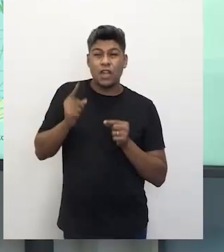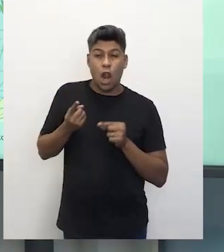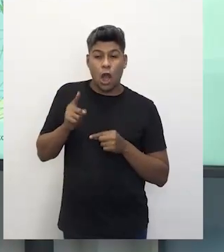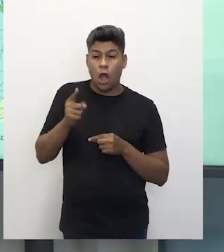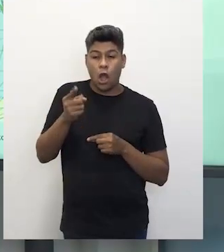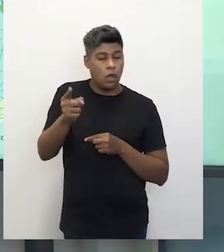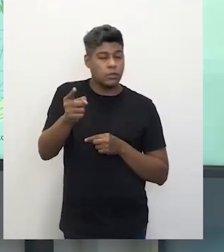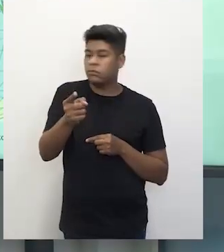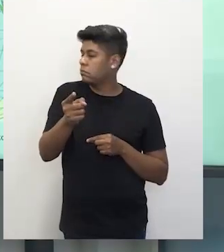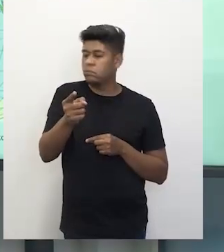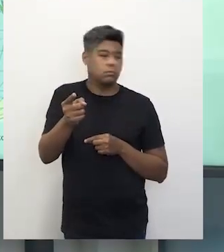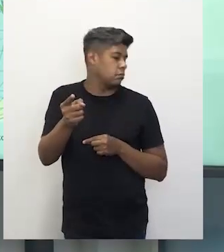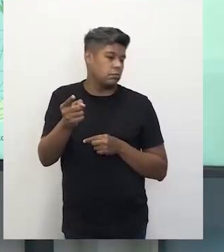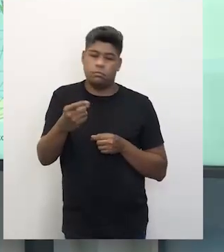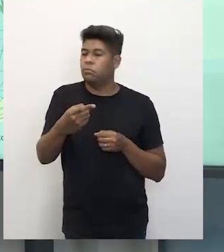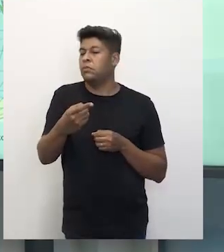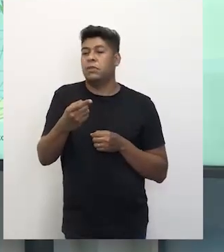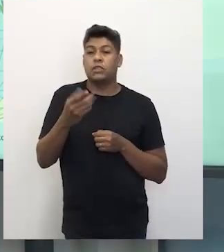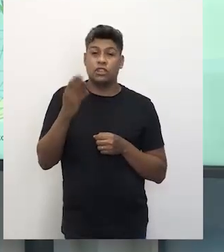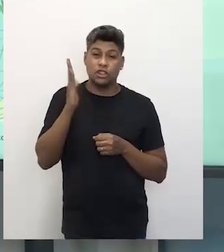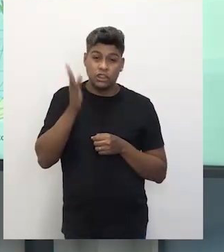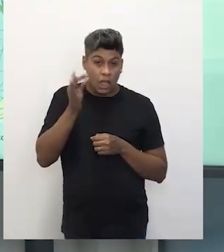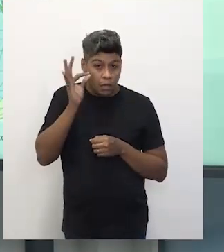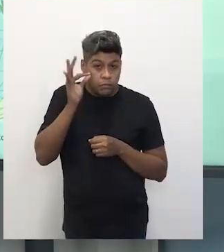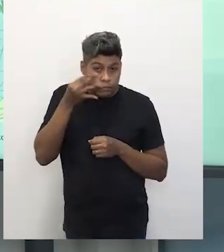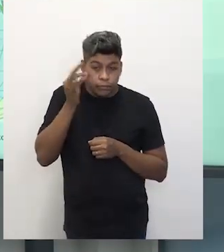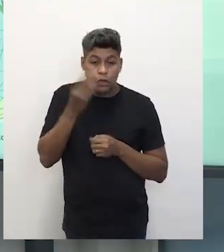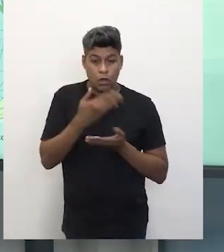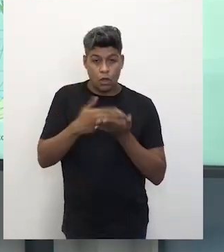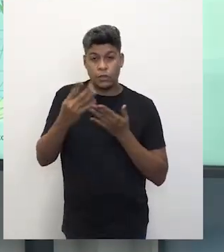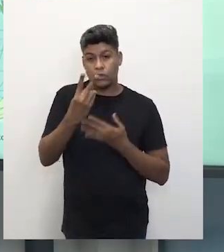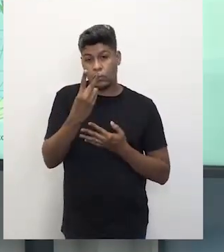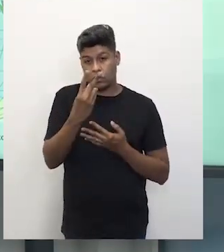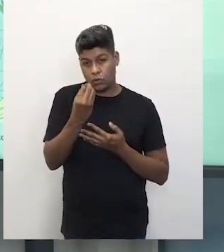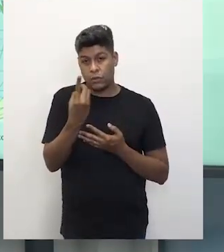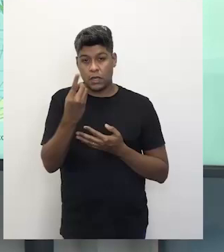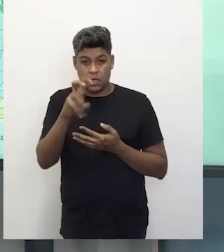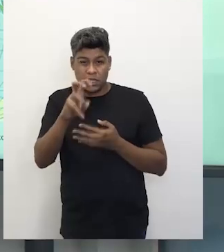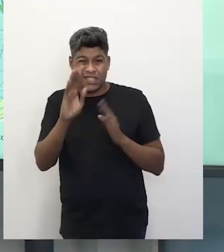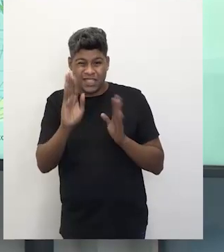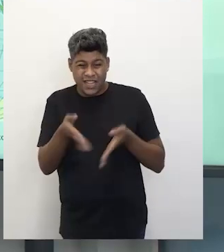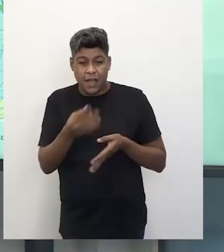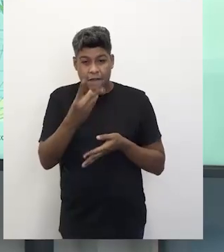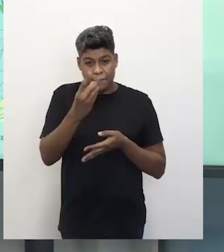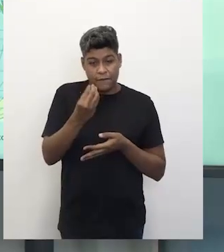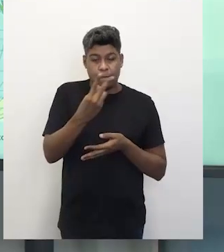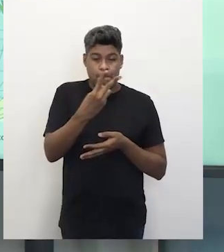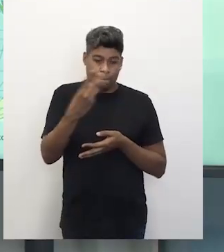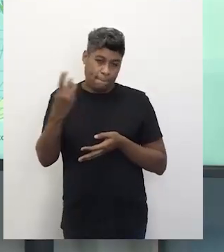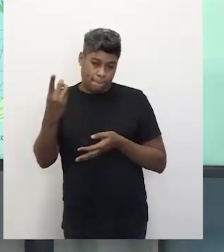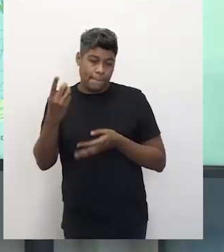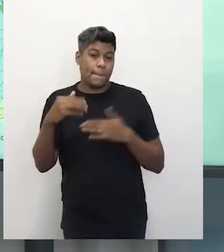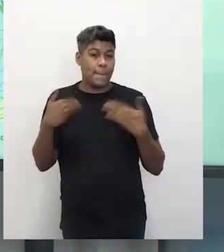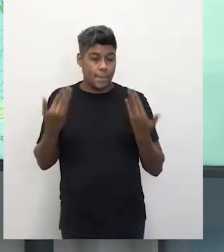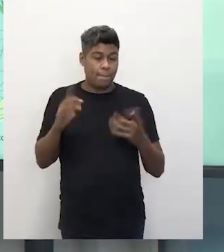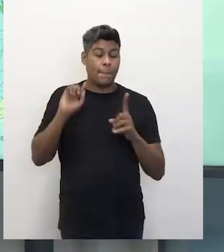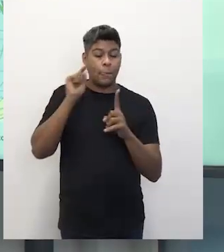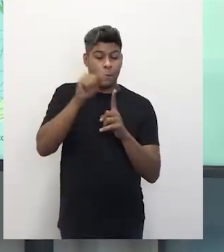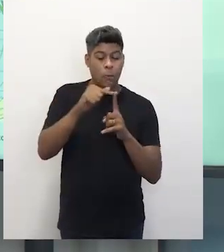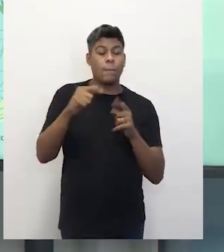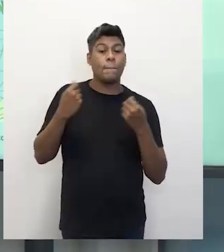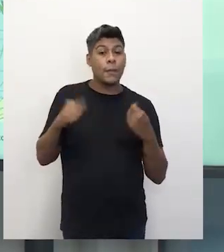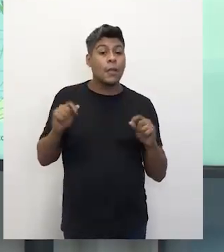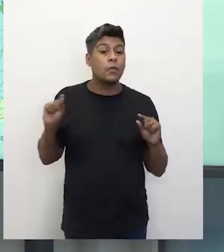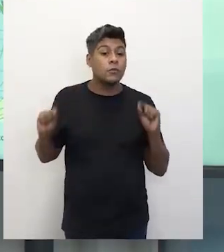tá longe tá aí perto aí sai começou em 2015 aí agora nós estamos já em 2021 daí então antes objetivos